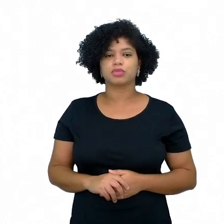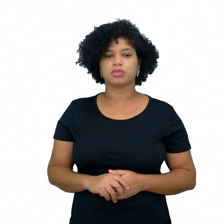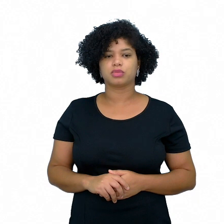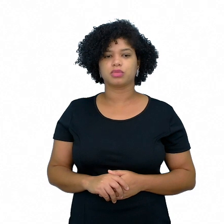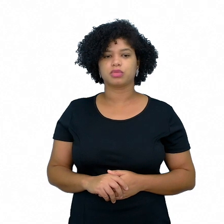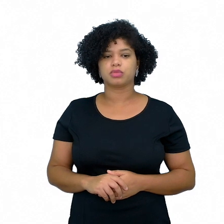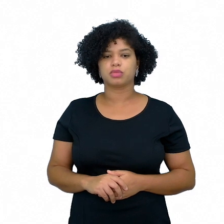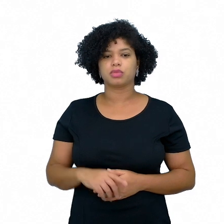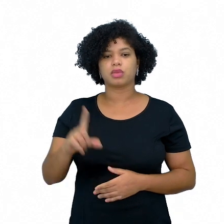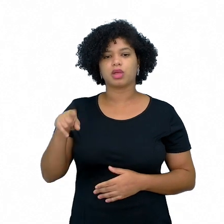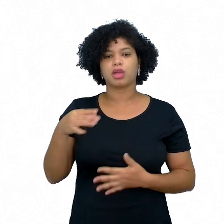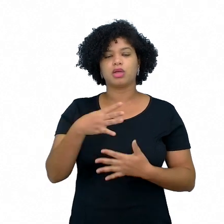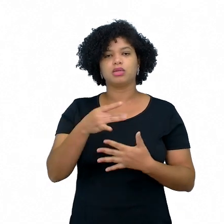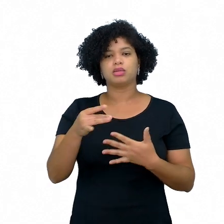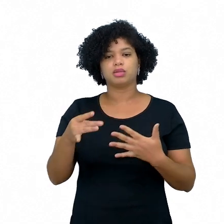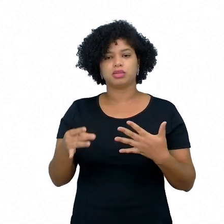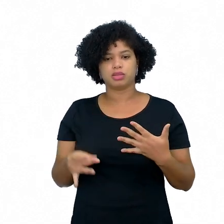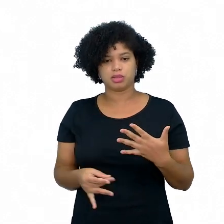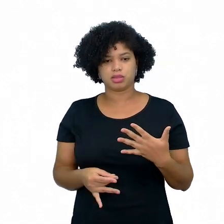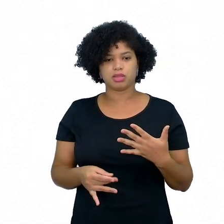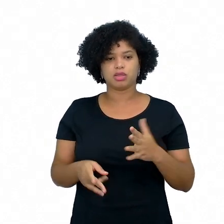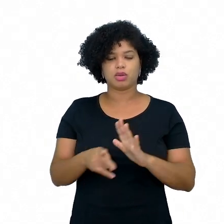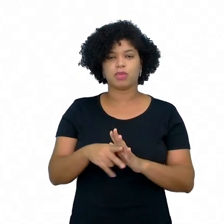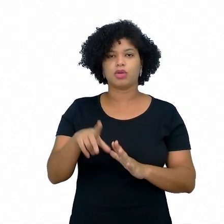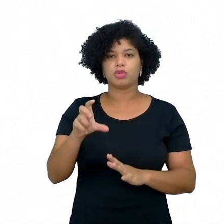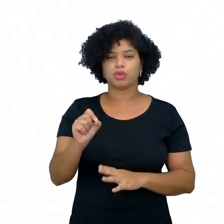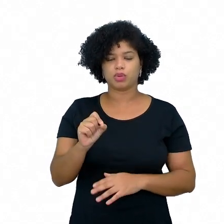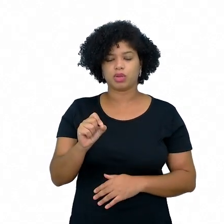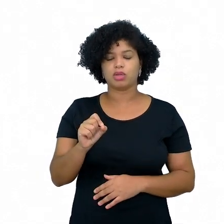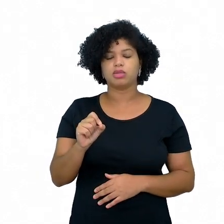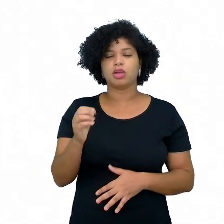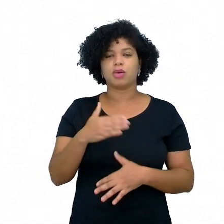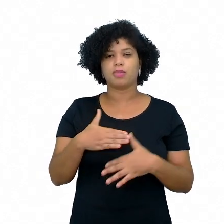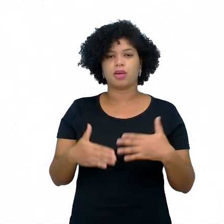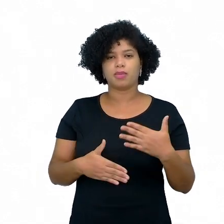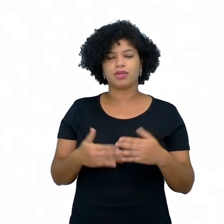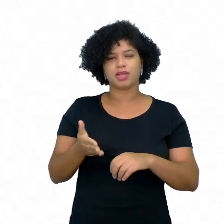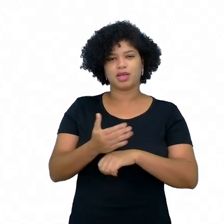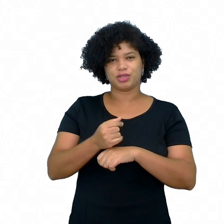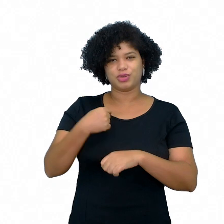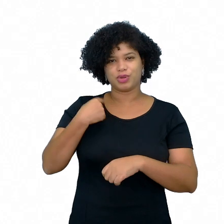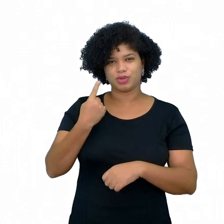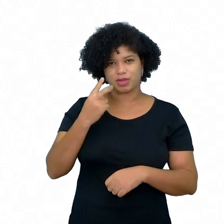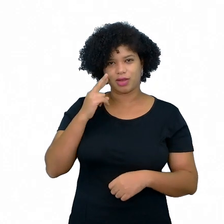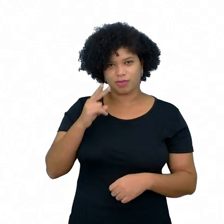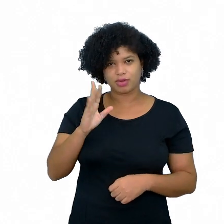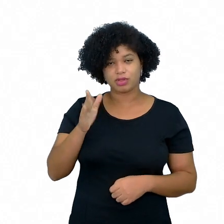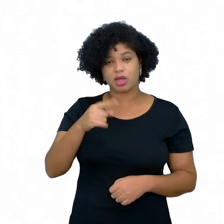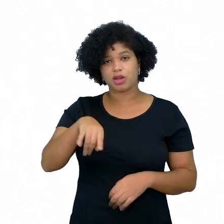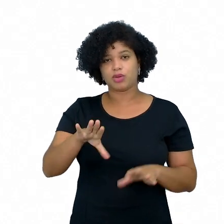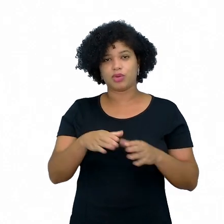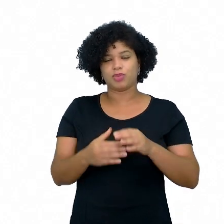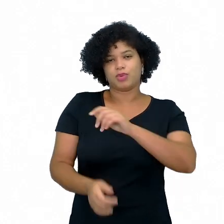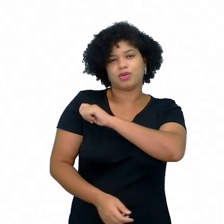é descrita, né, lá no slide que a gente viu anterior, né, onde os estudantes têm que nomear